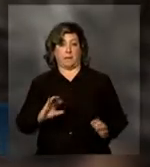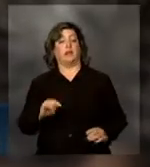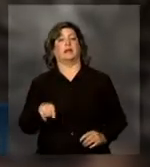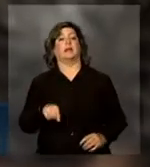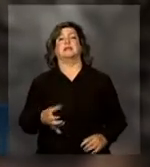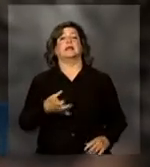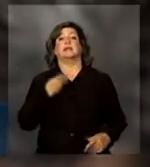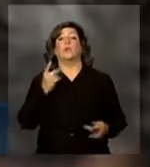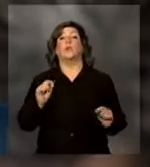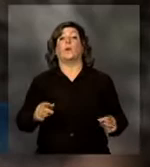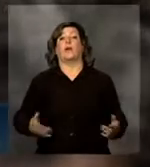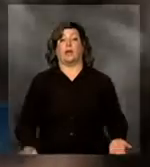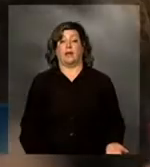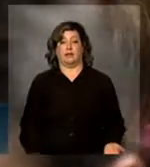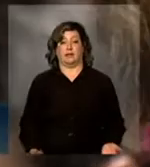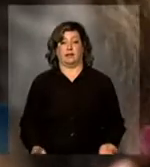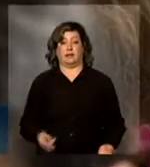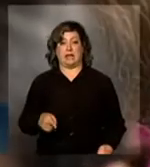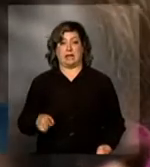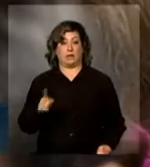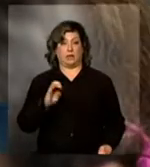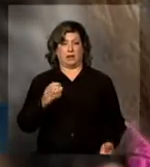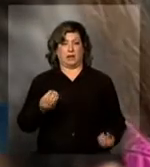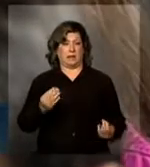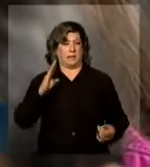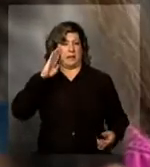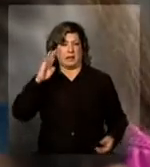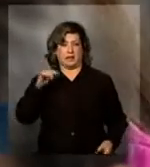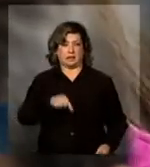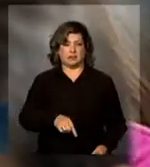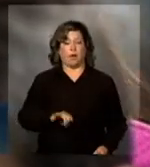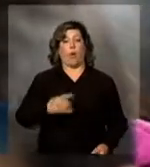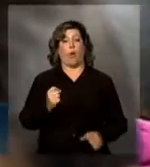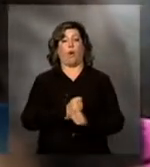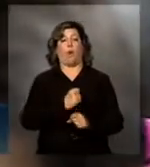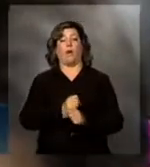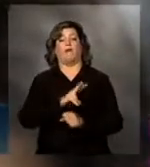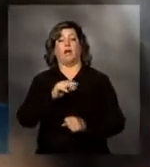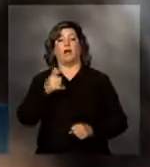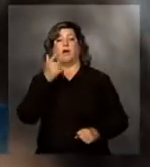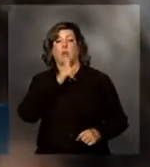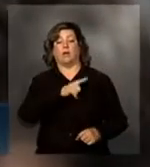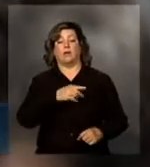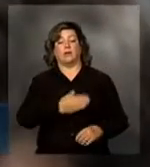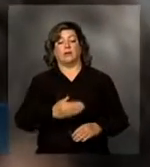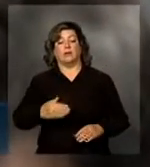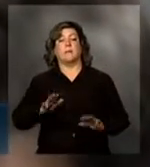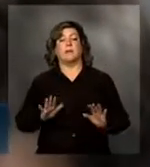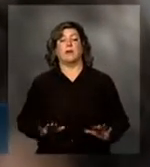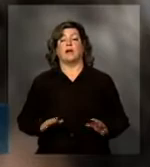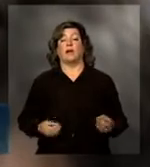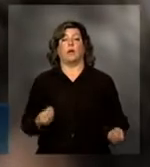quer dizer o quê? Que ele não é tão prioridade assim ou que as obras vão acontecer num ritmo mais